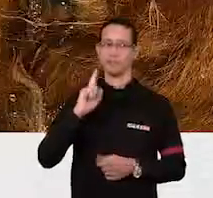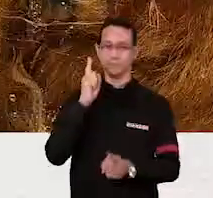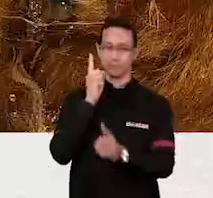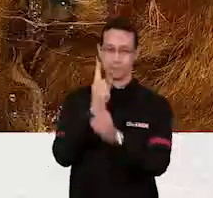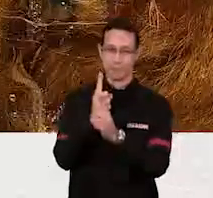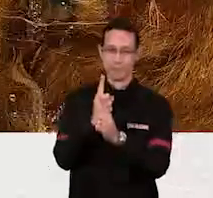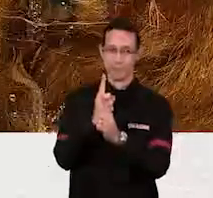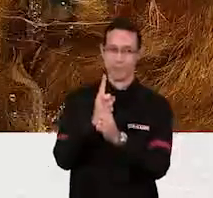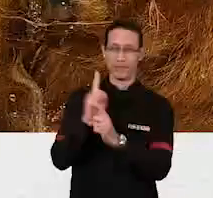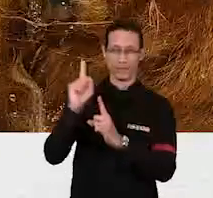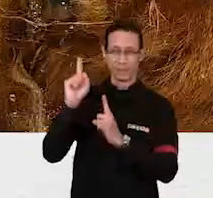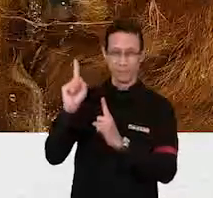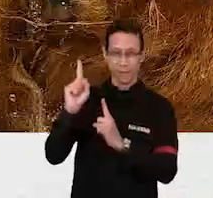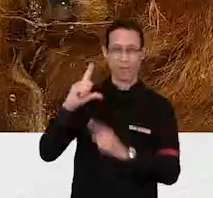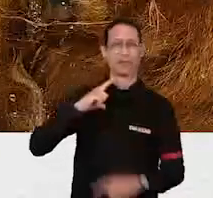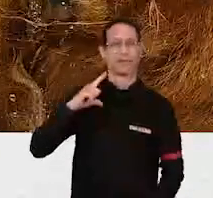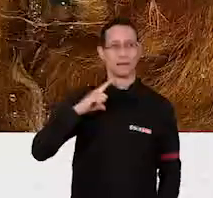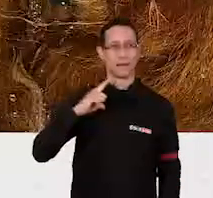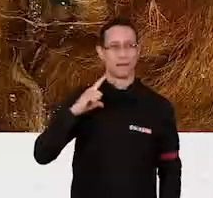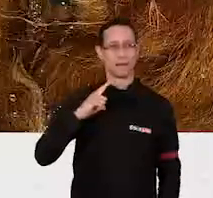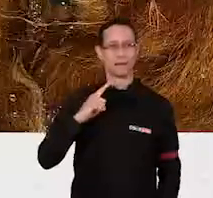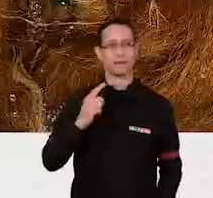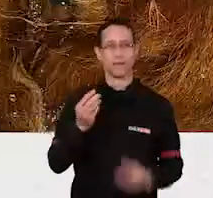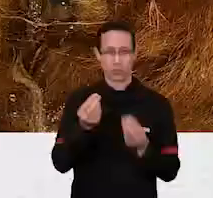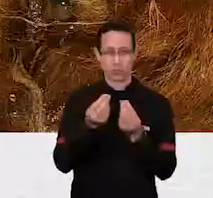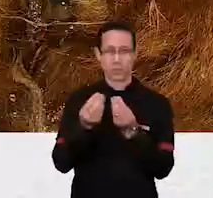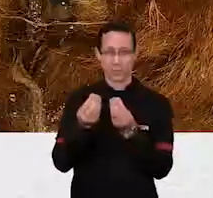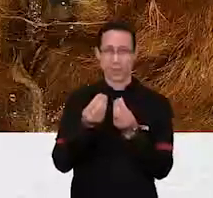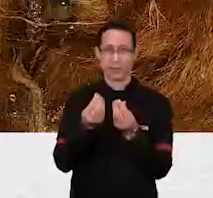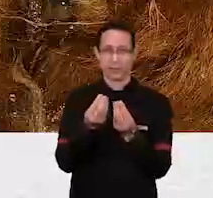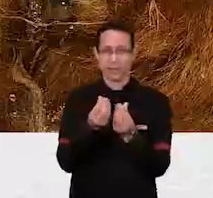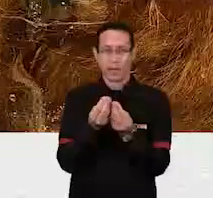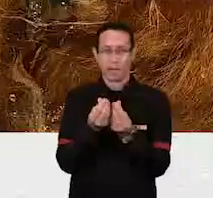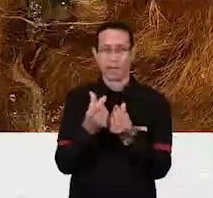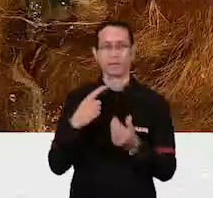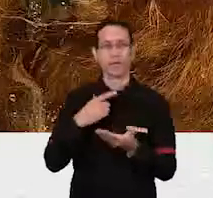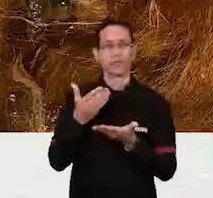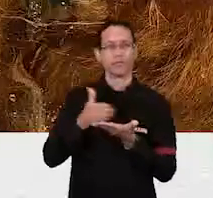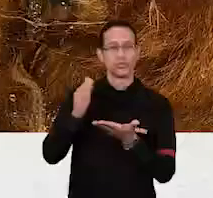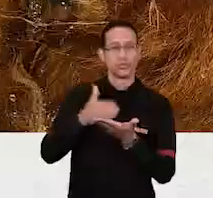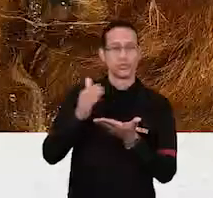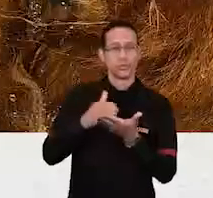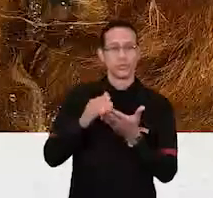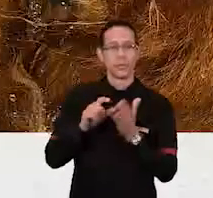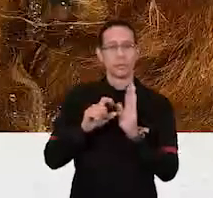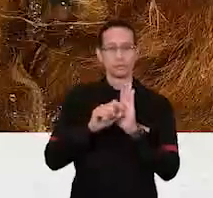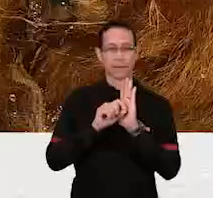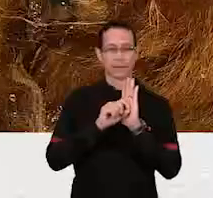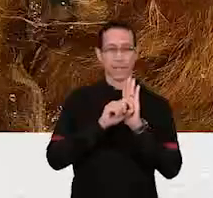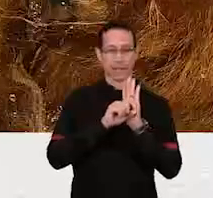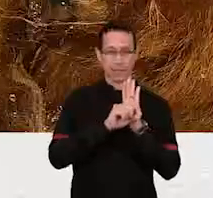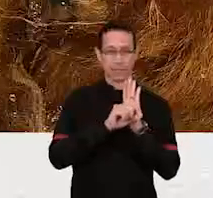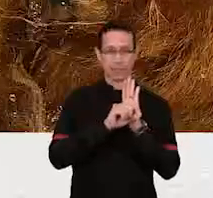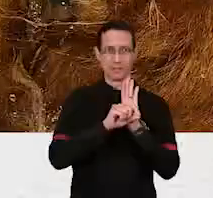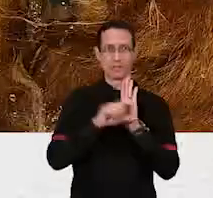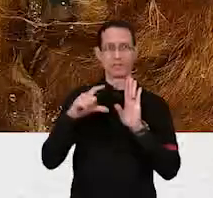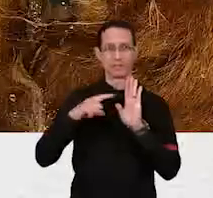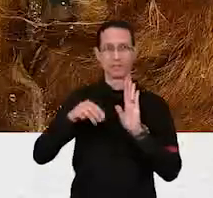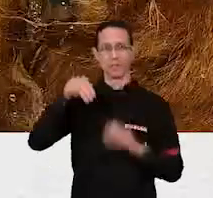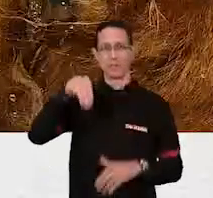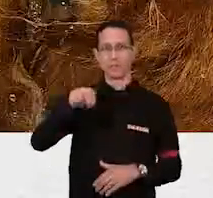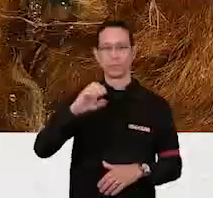biofilme, o biofilme é uma substância eliminada pelas bactérias, formando esse